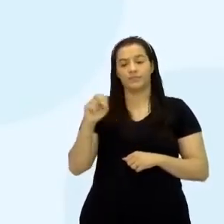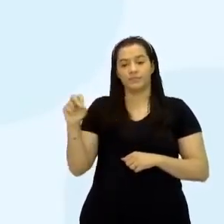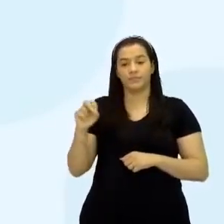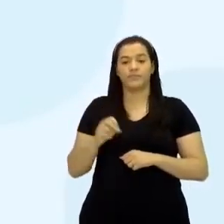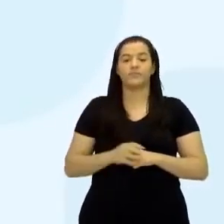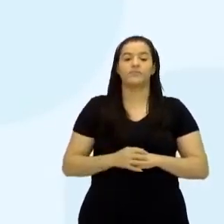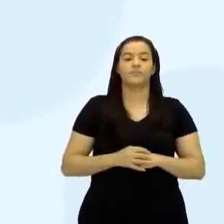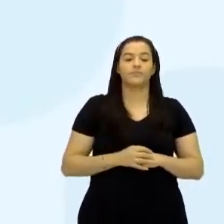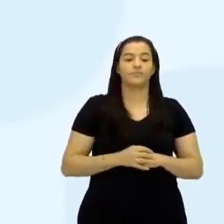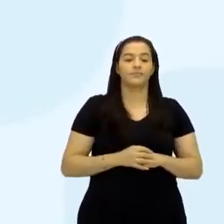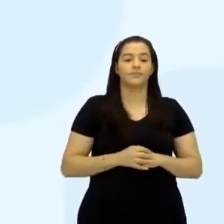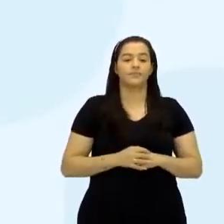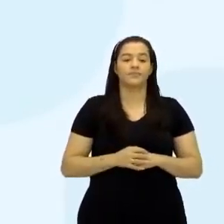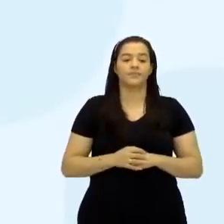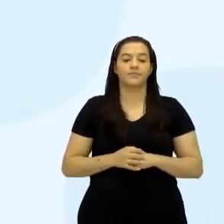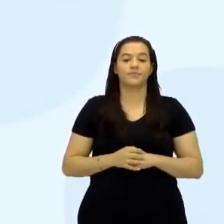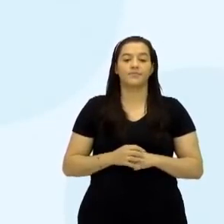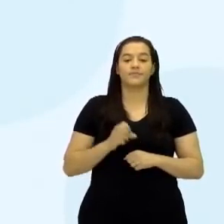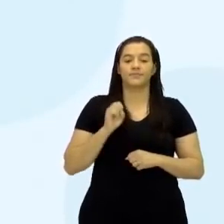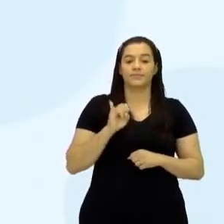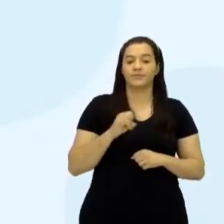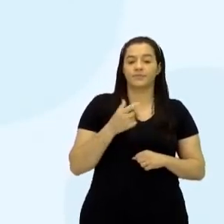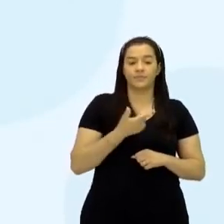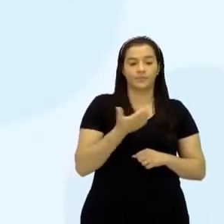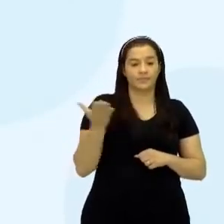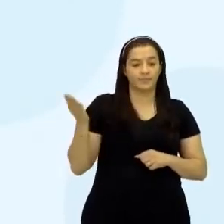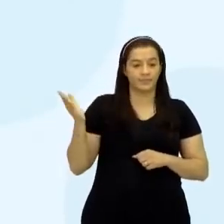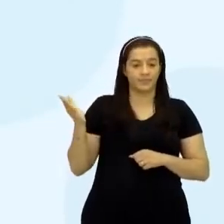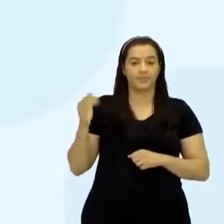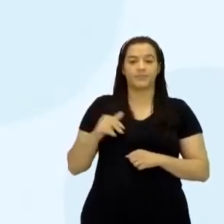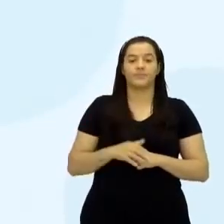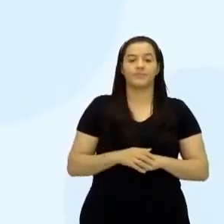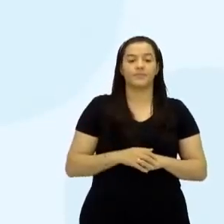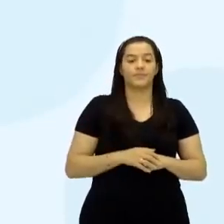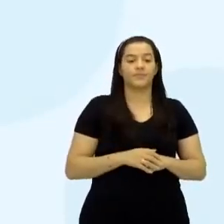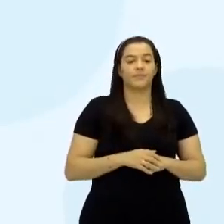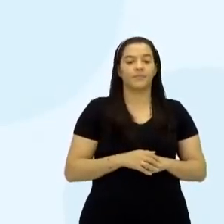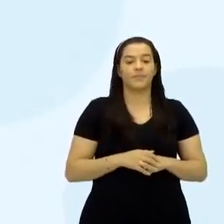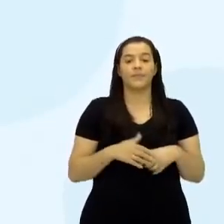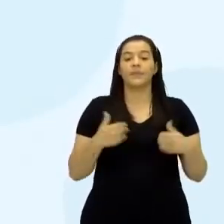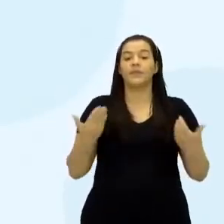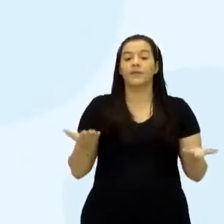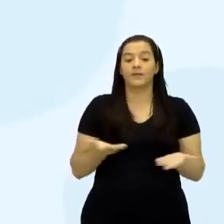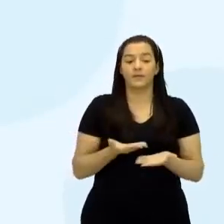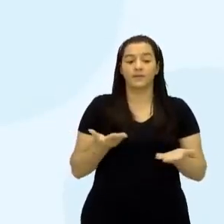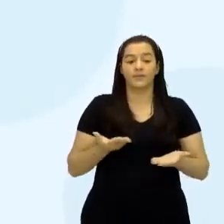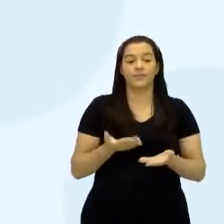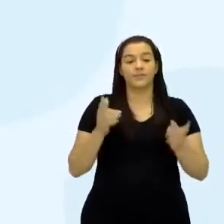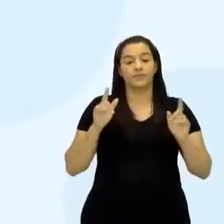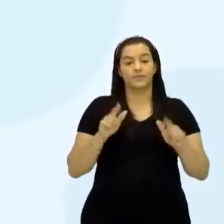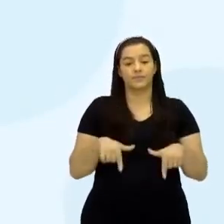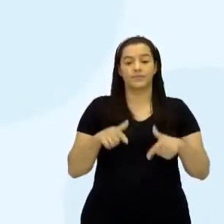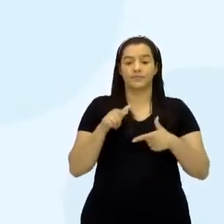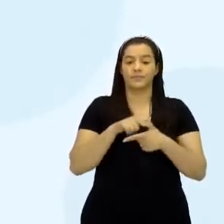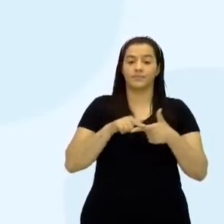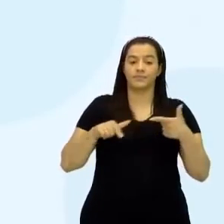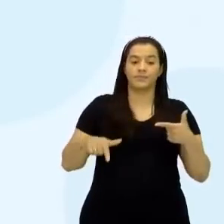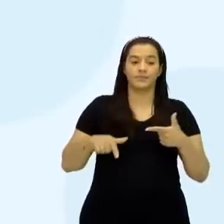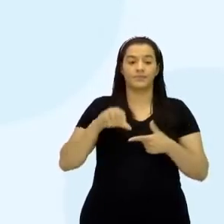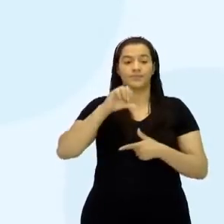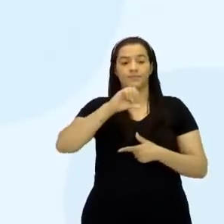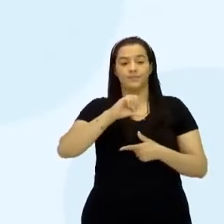dar 7.200. Costuma, né? Se não mudou, é isso, ó, 7.200. Agora o que eu vou fazer, Vivi? Vou dividir por 9,